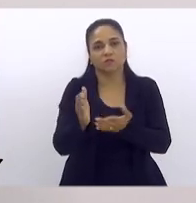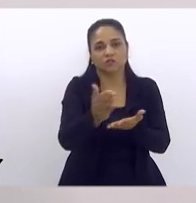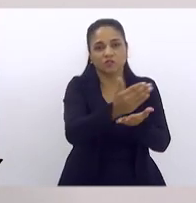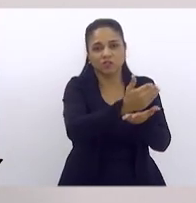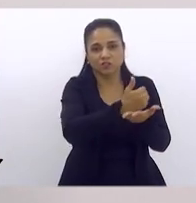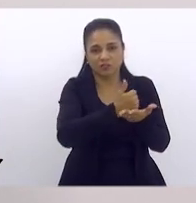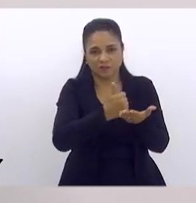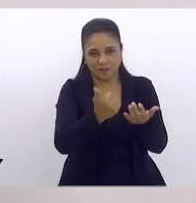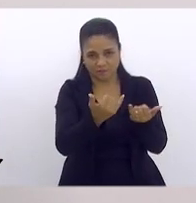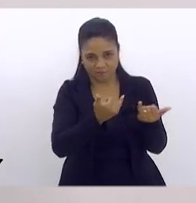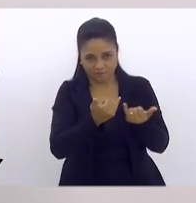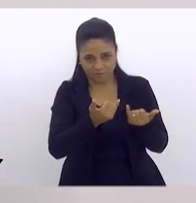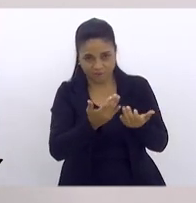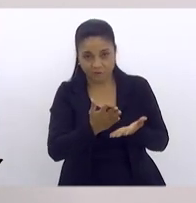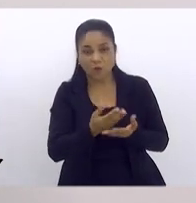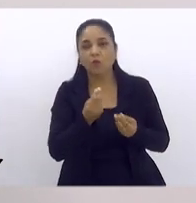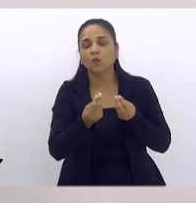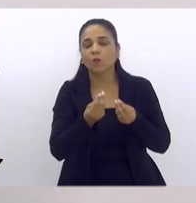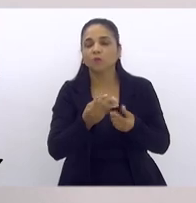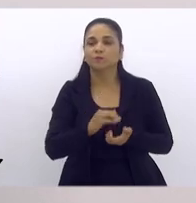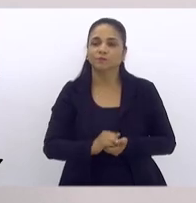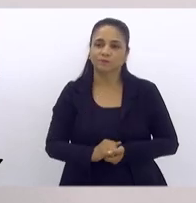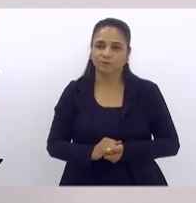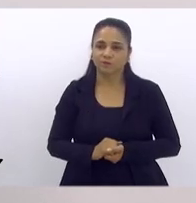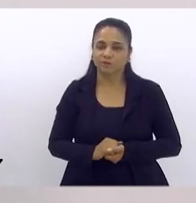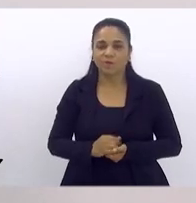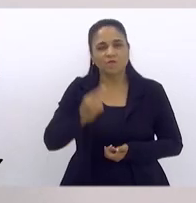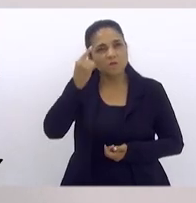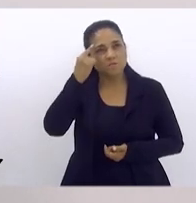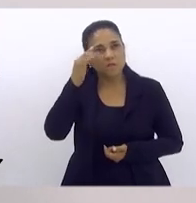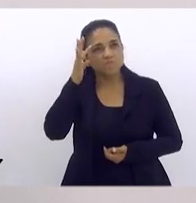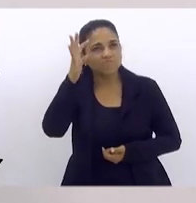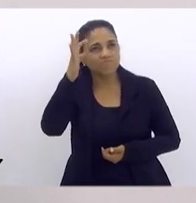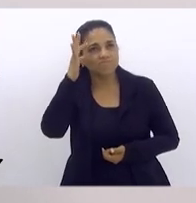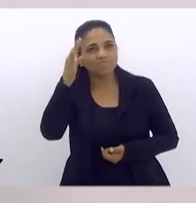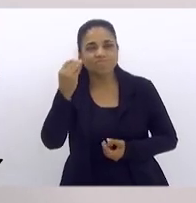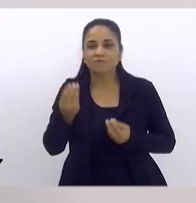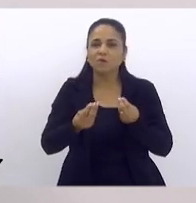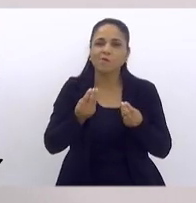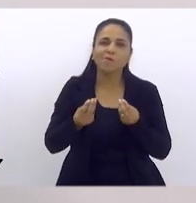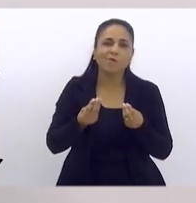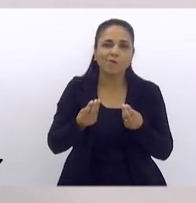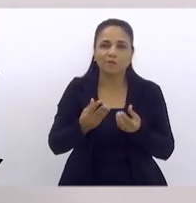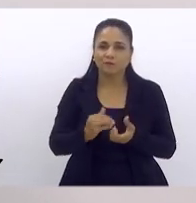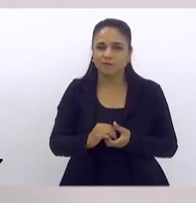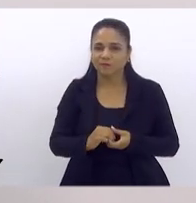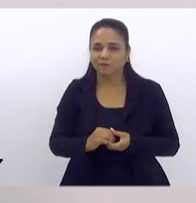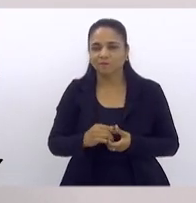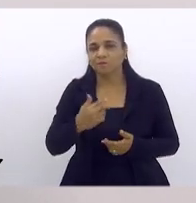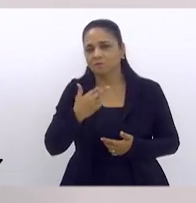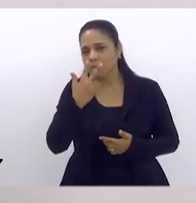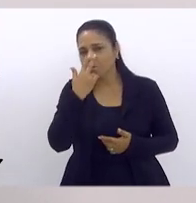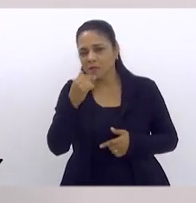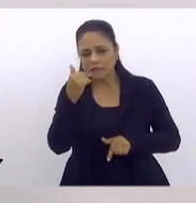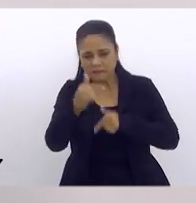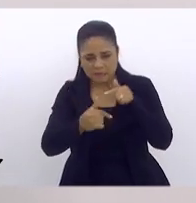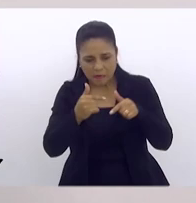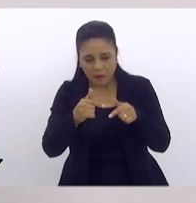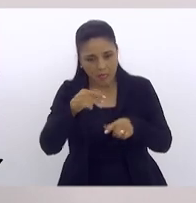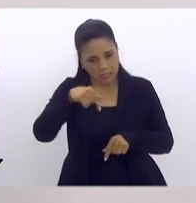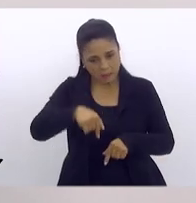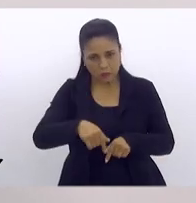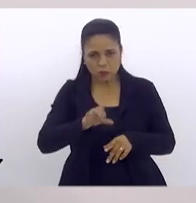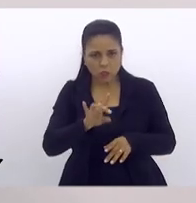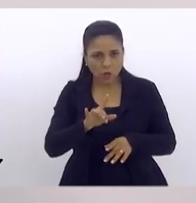Onde está pensando sobre isso é porque parece que a gente só trabalha aqui na hora